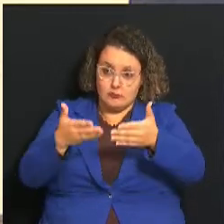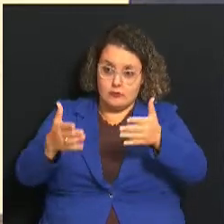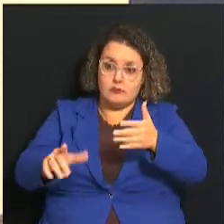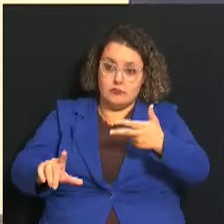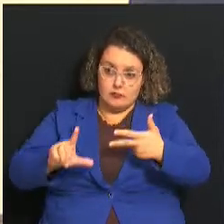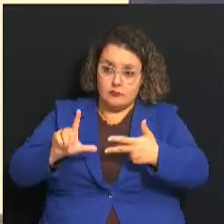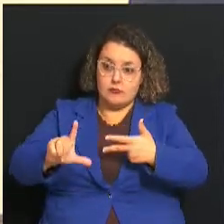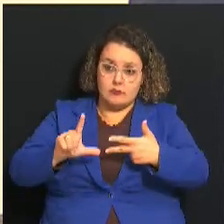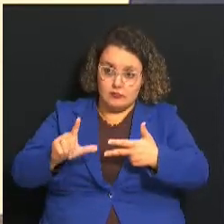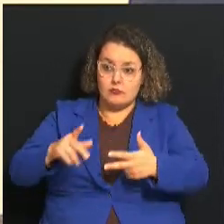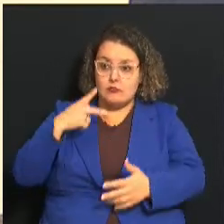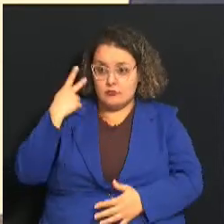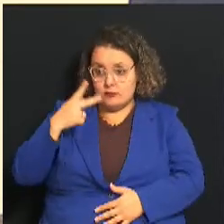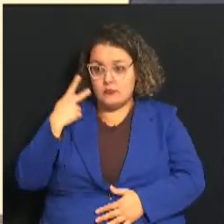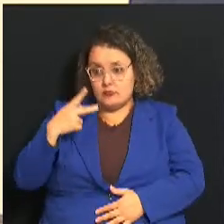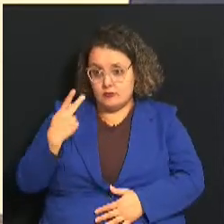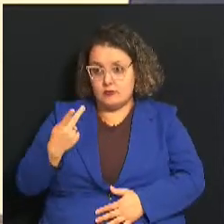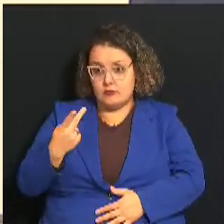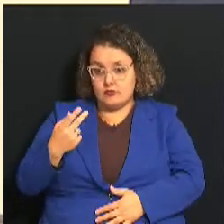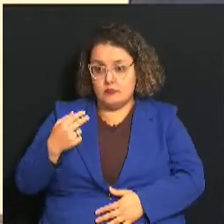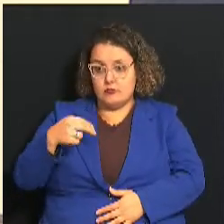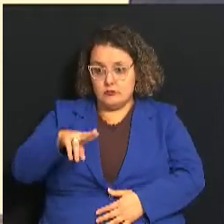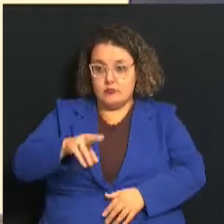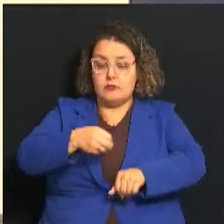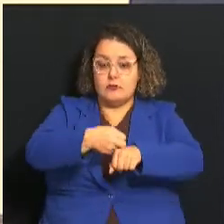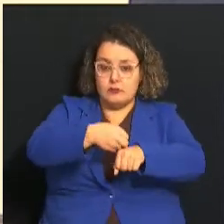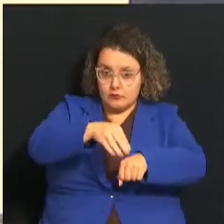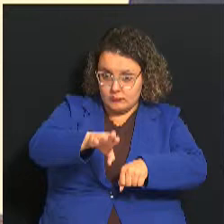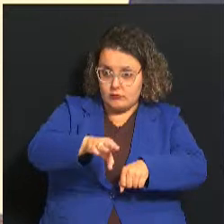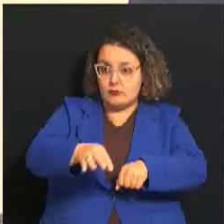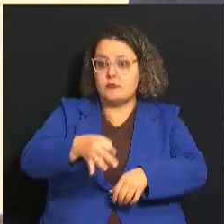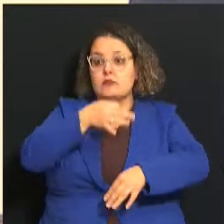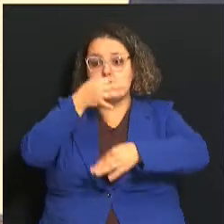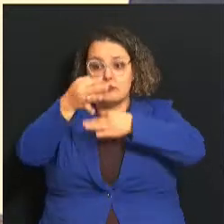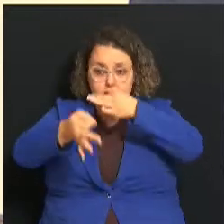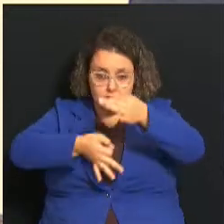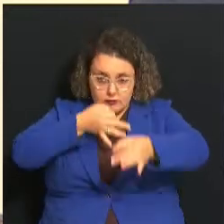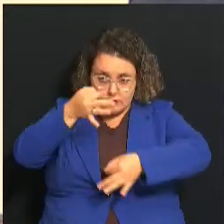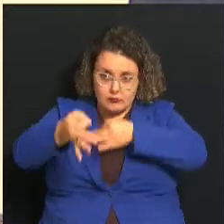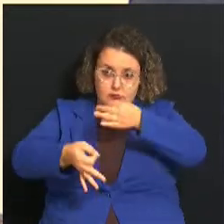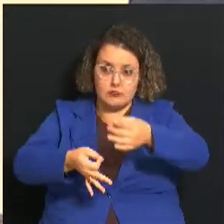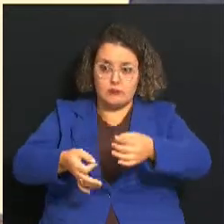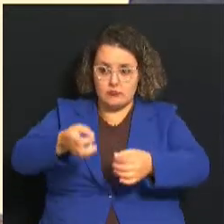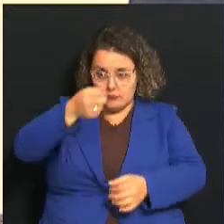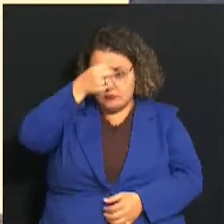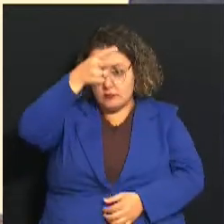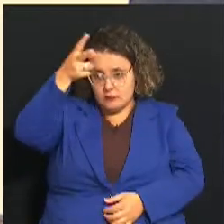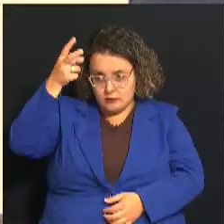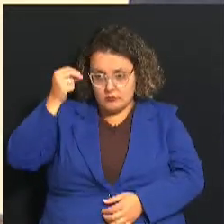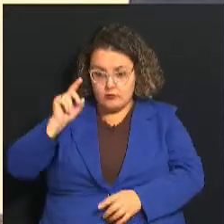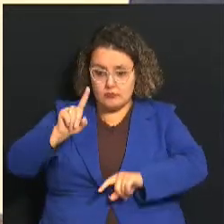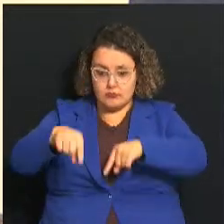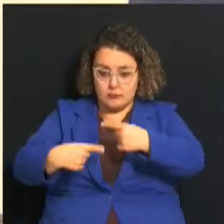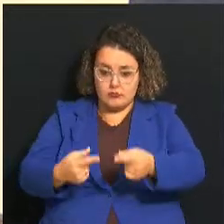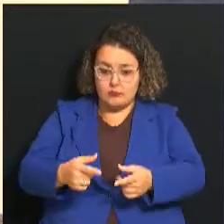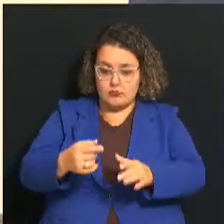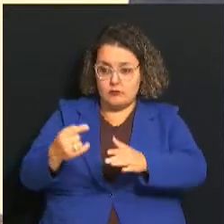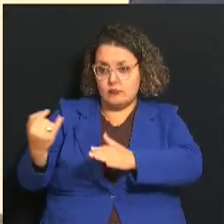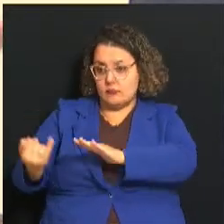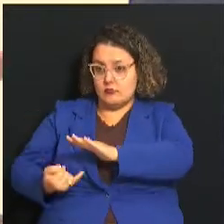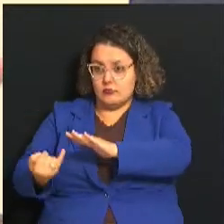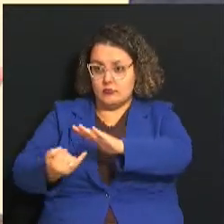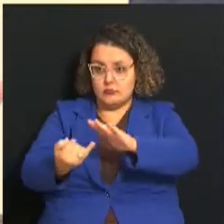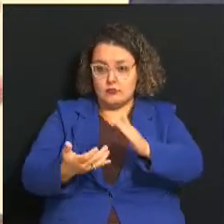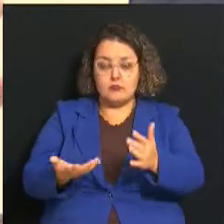dos vereadores, ou até de indicações ou sugestões para mandar para o prefeito ou para outras entidades. Mas a